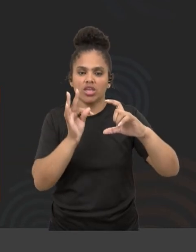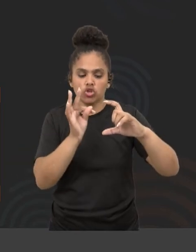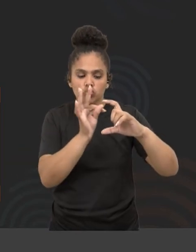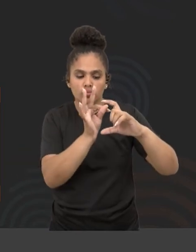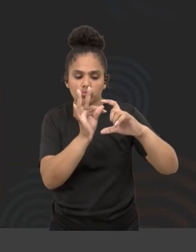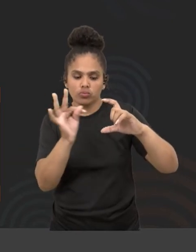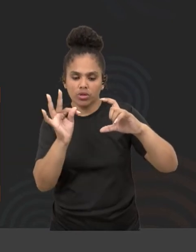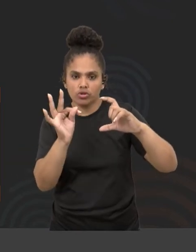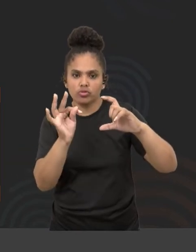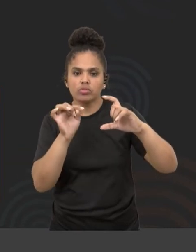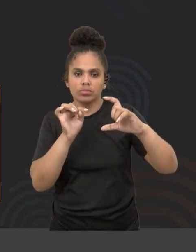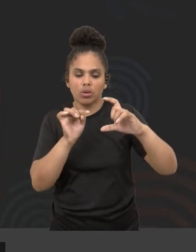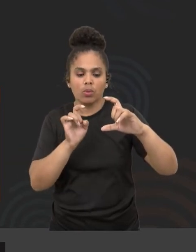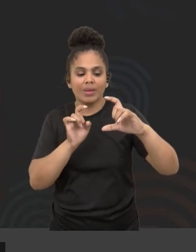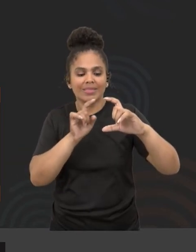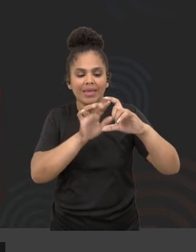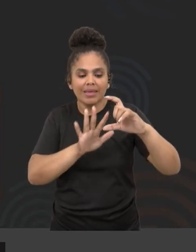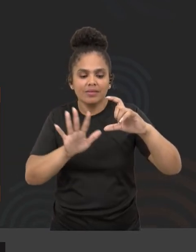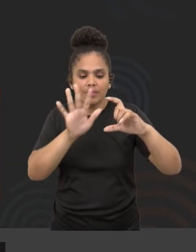Então a gente